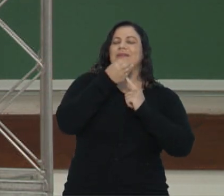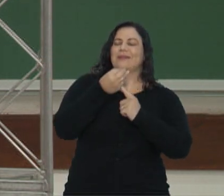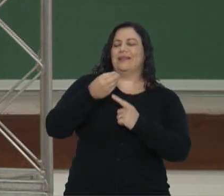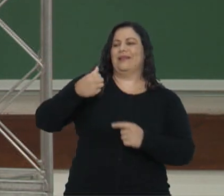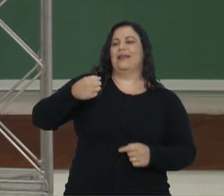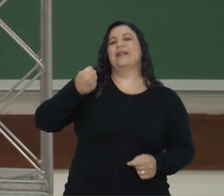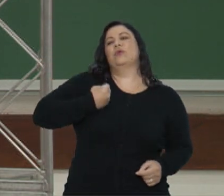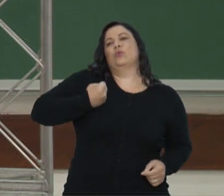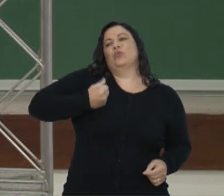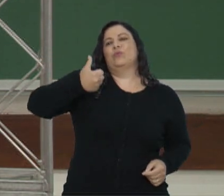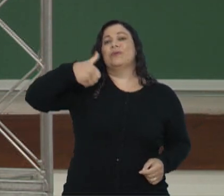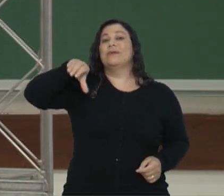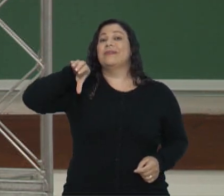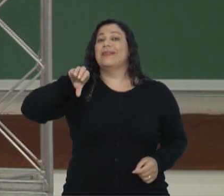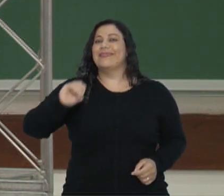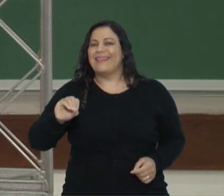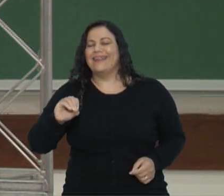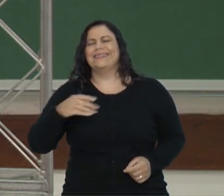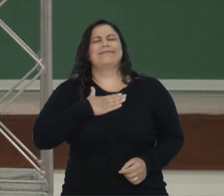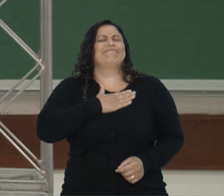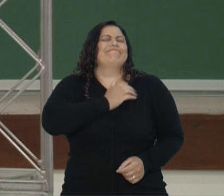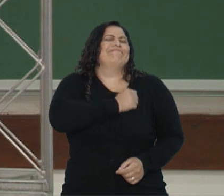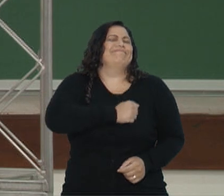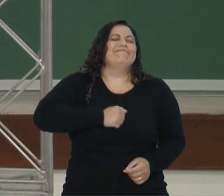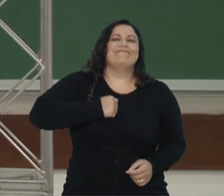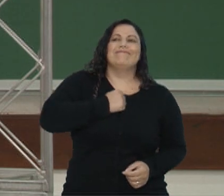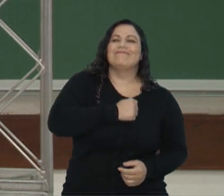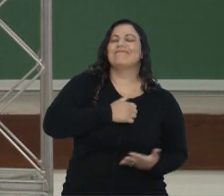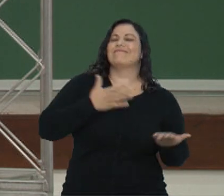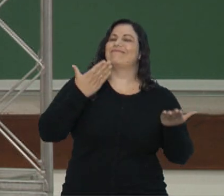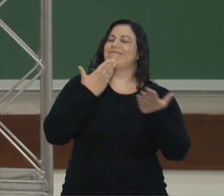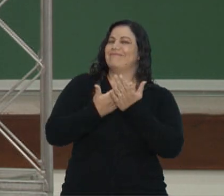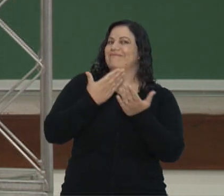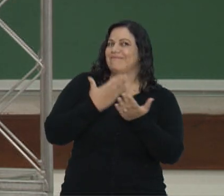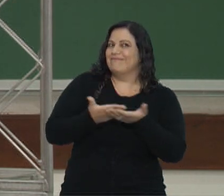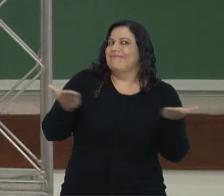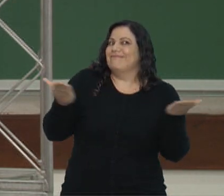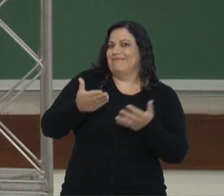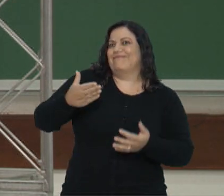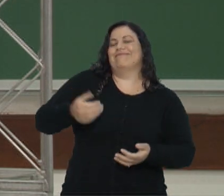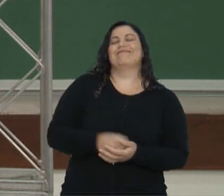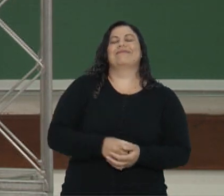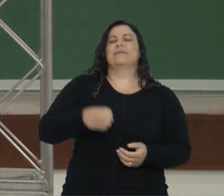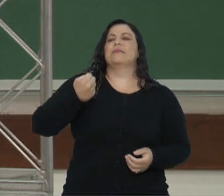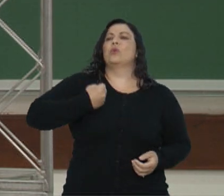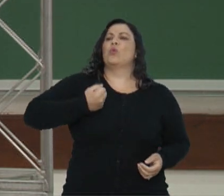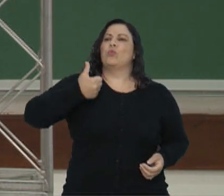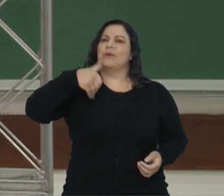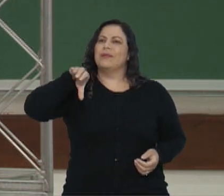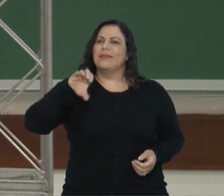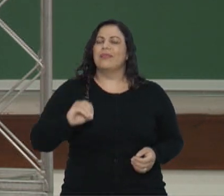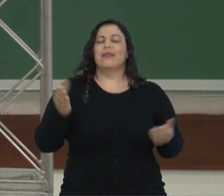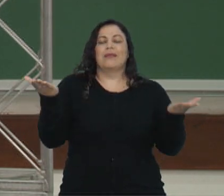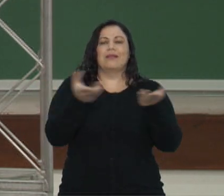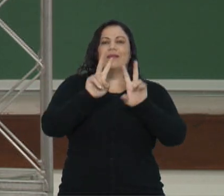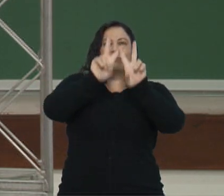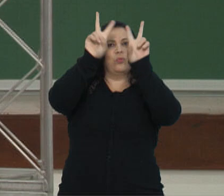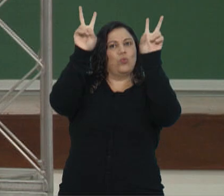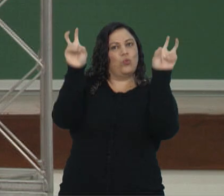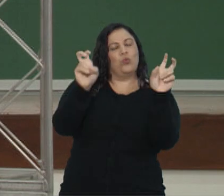de escutar e ver as aulas de arte, né? 10ª aula de arte e hoje a gente vai falar sobre o